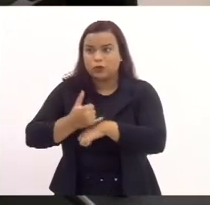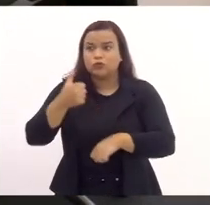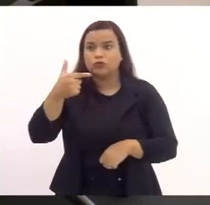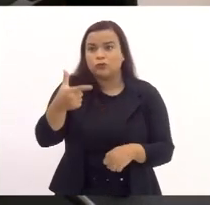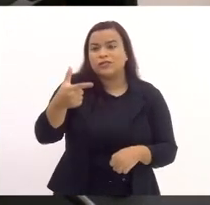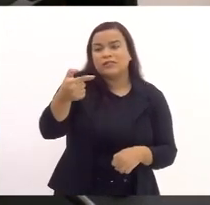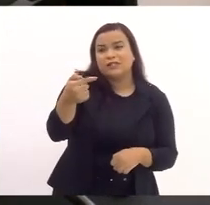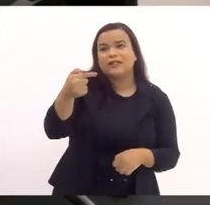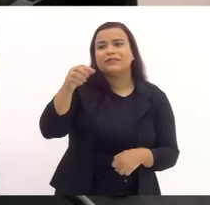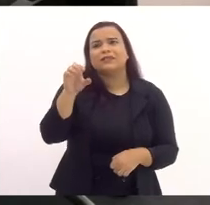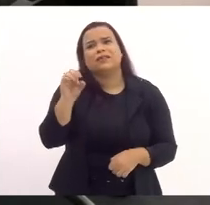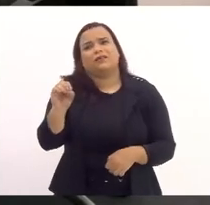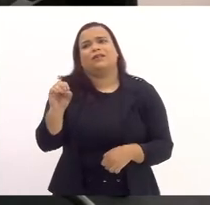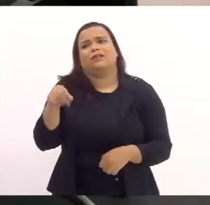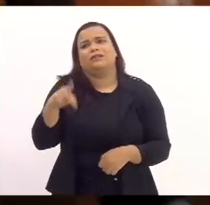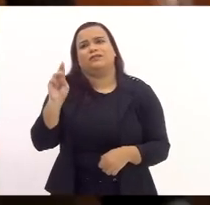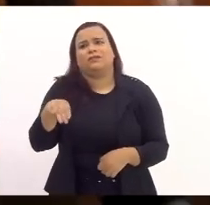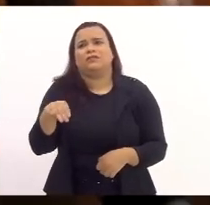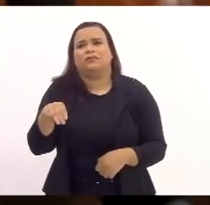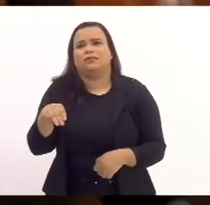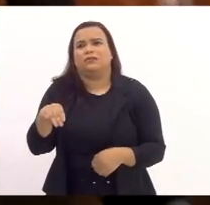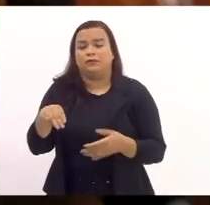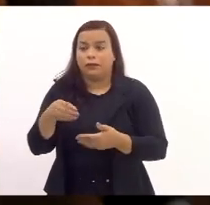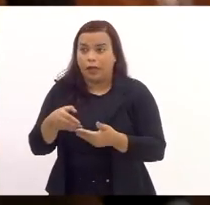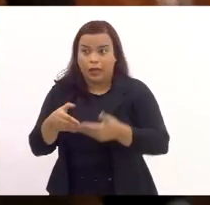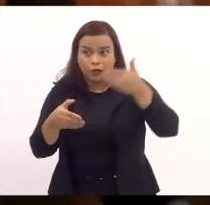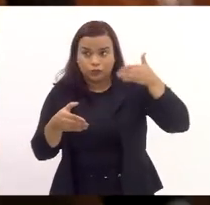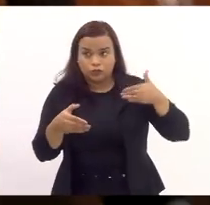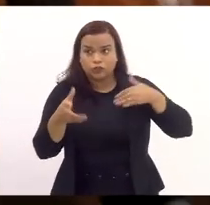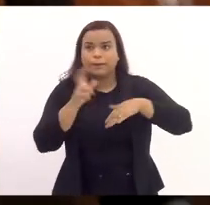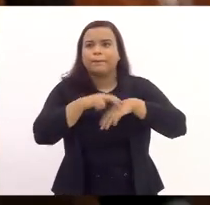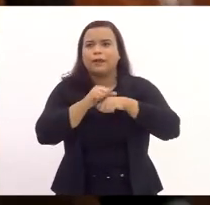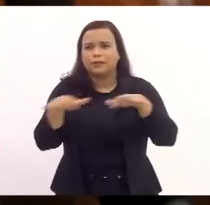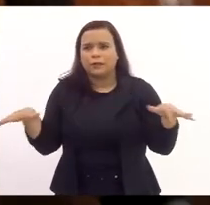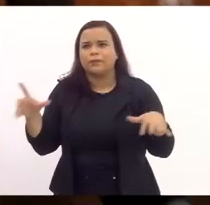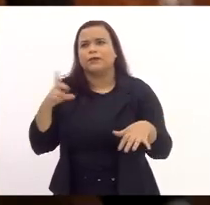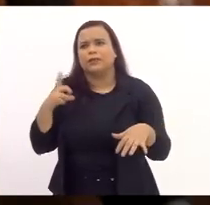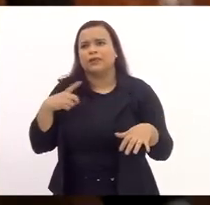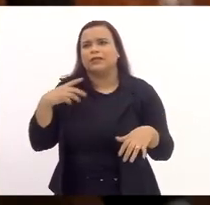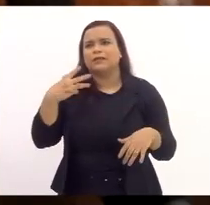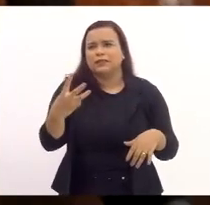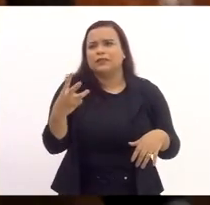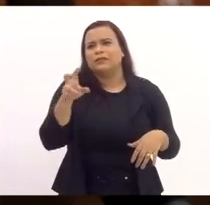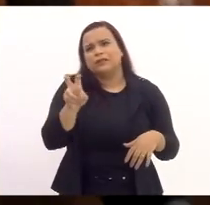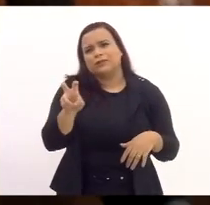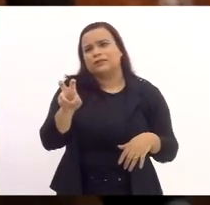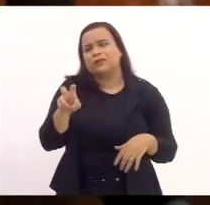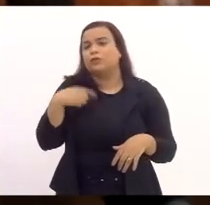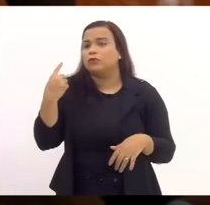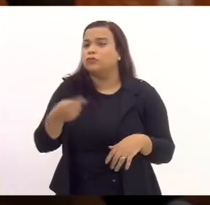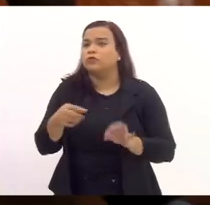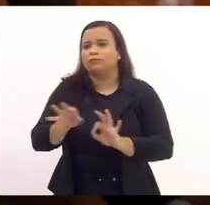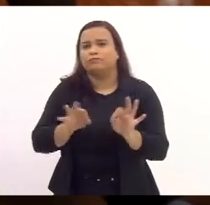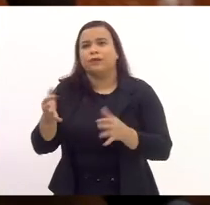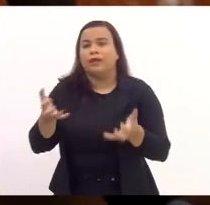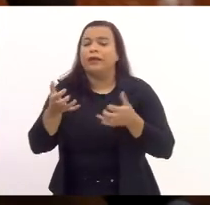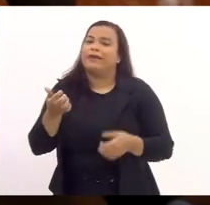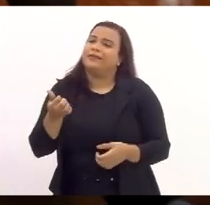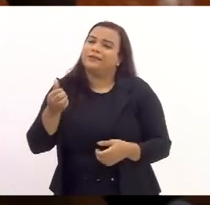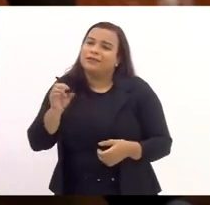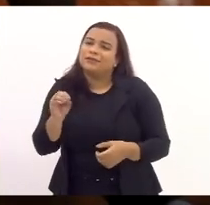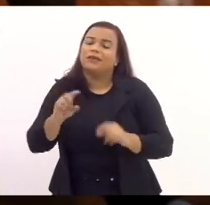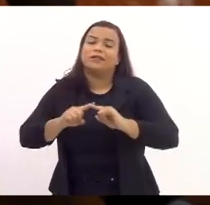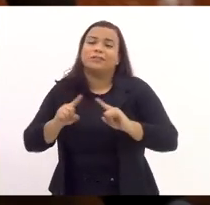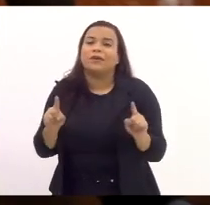tínhamos 35 e o convênio prevê no mínimo 60. A gente sabe que a Central tem